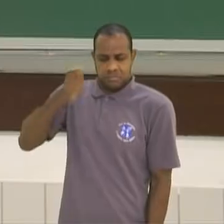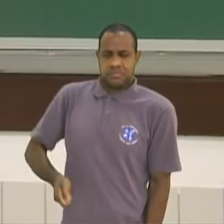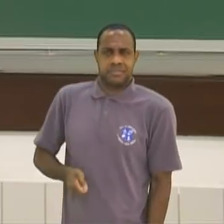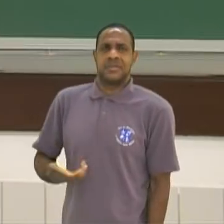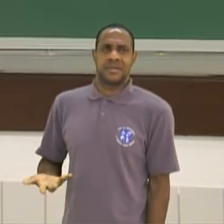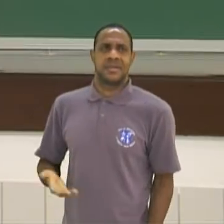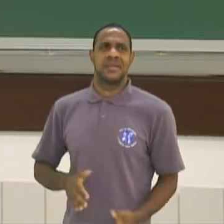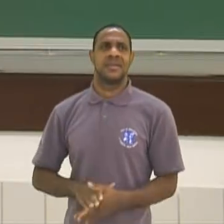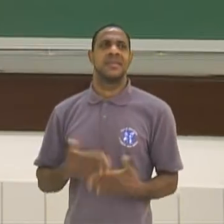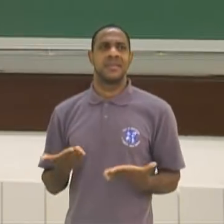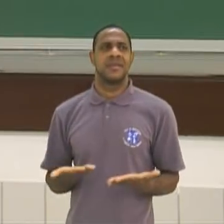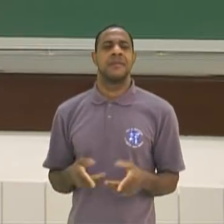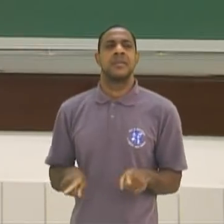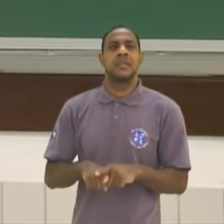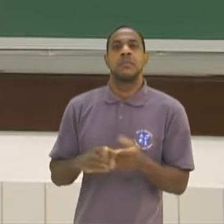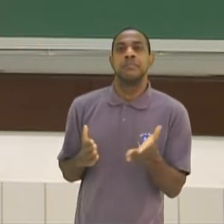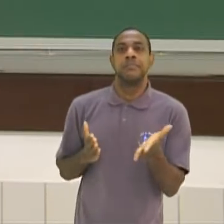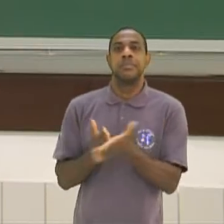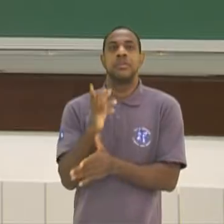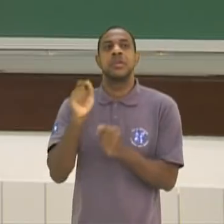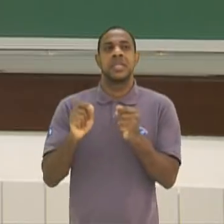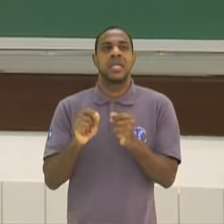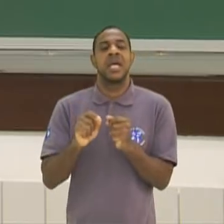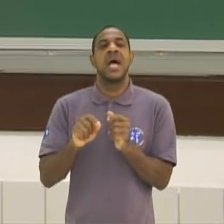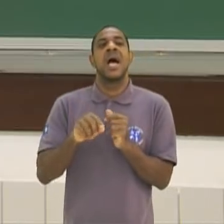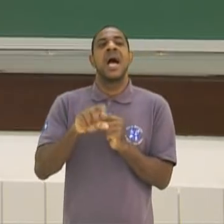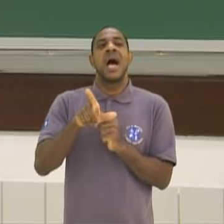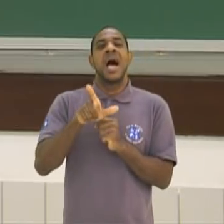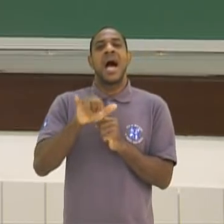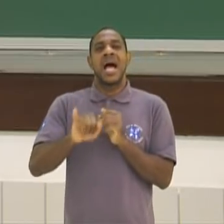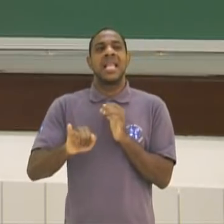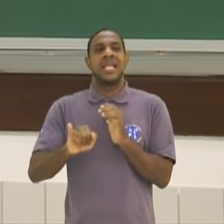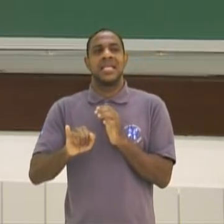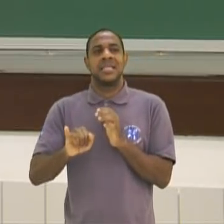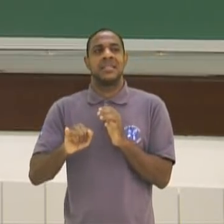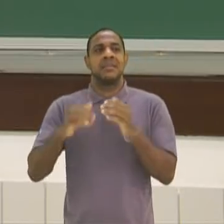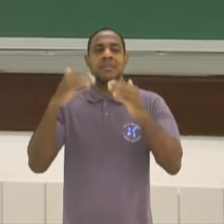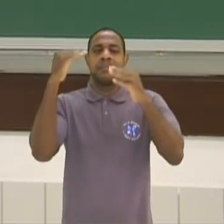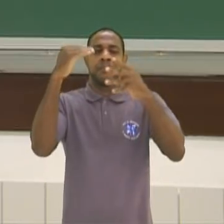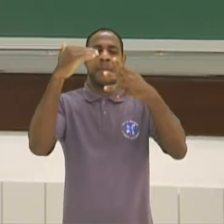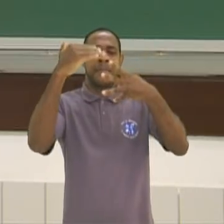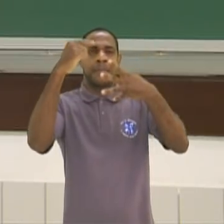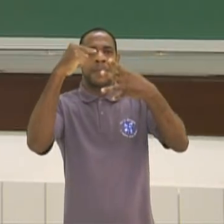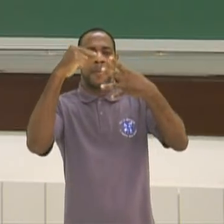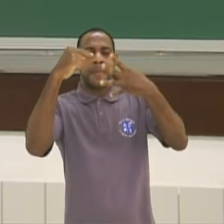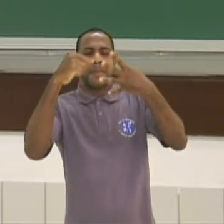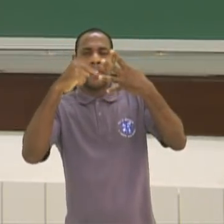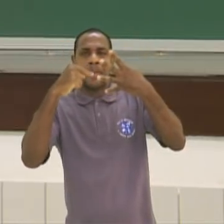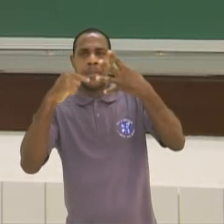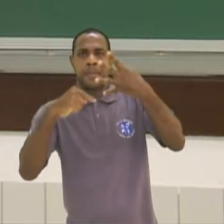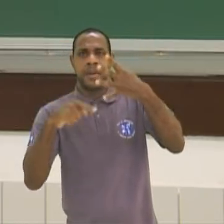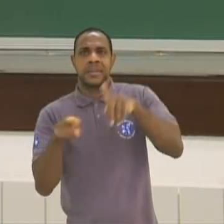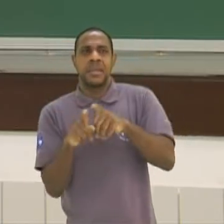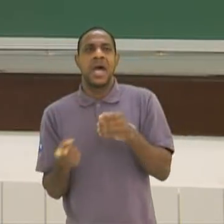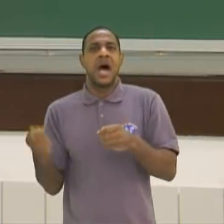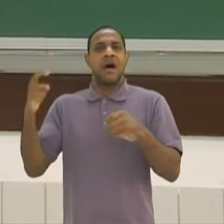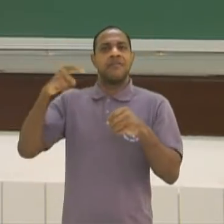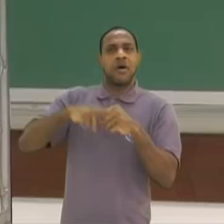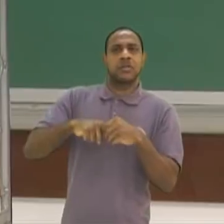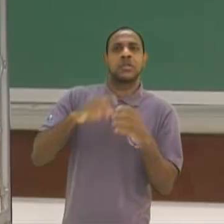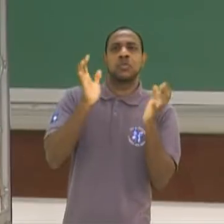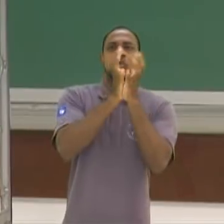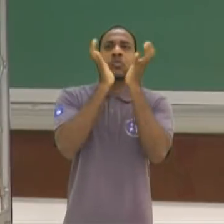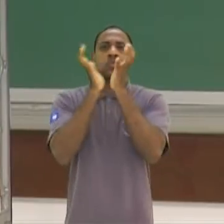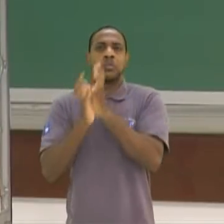foram sancionadas a lei da anistia e a lei que permitia a volta dos partidos políticos no país.